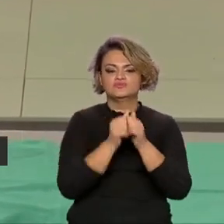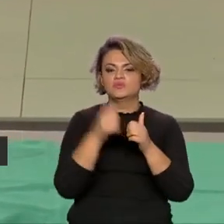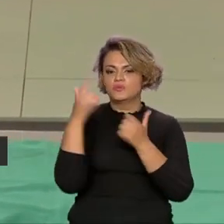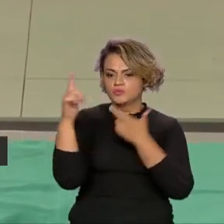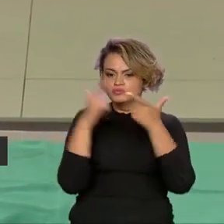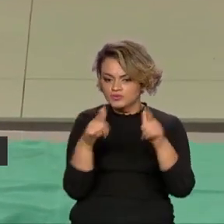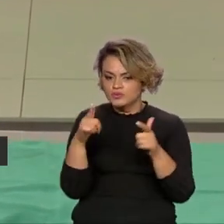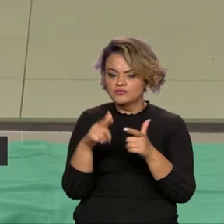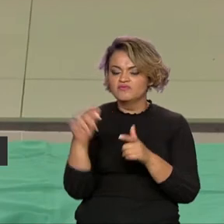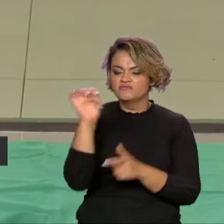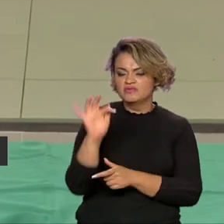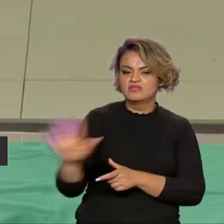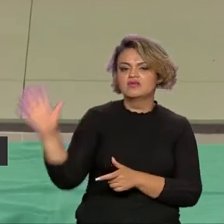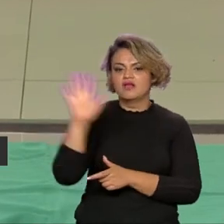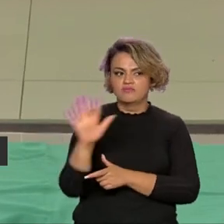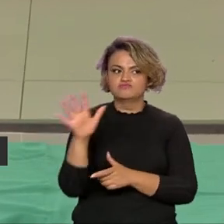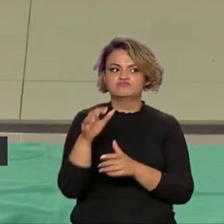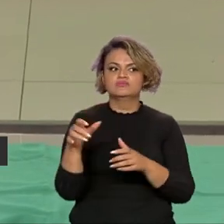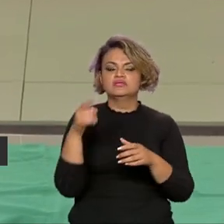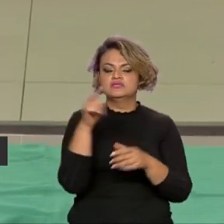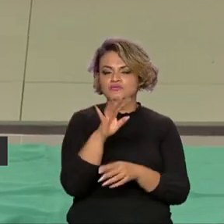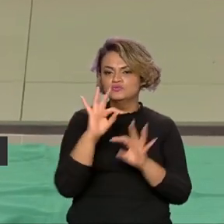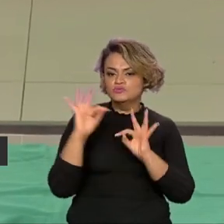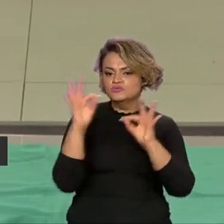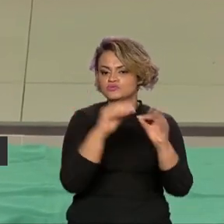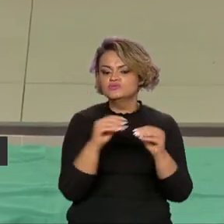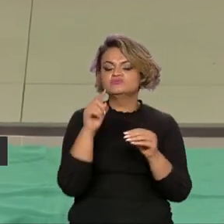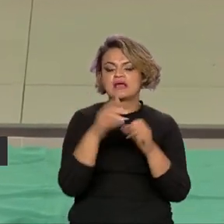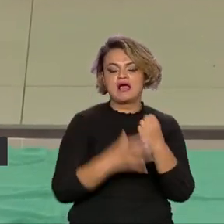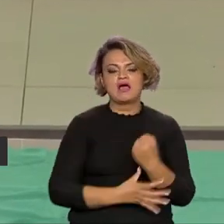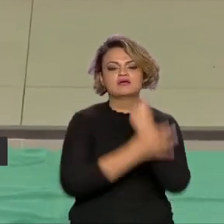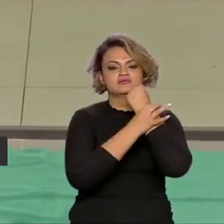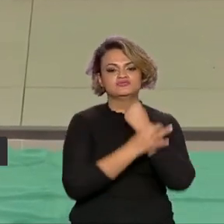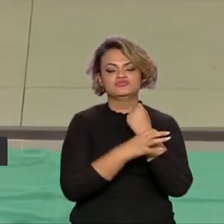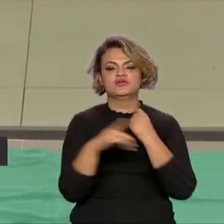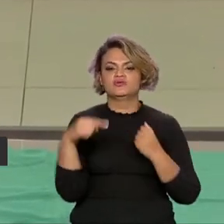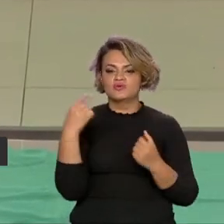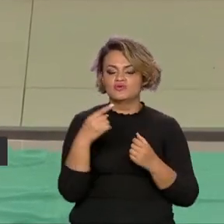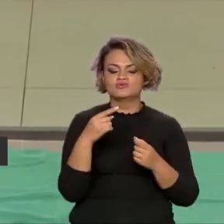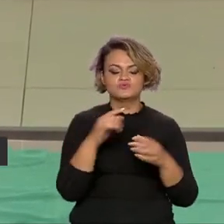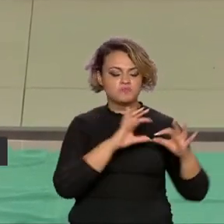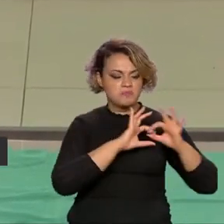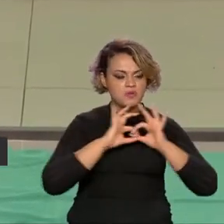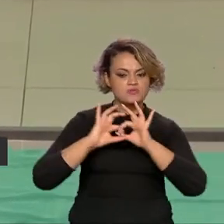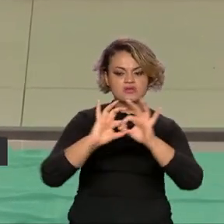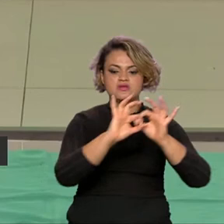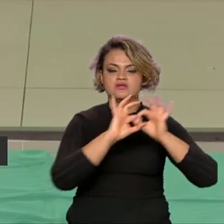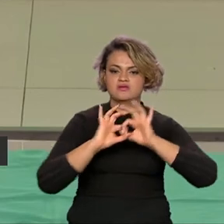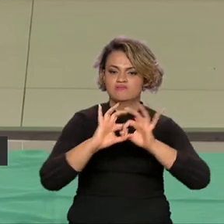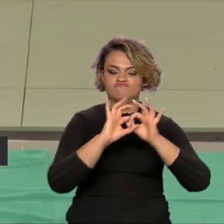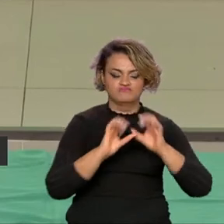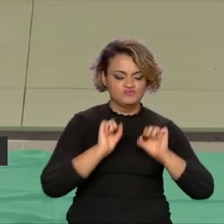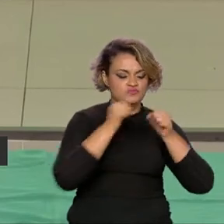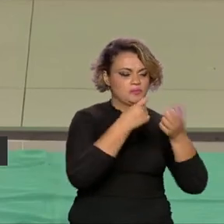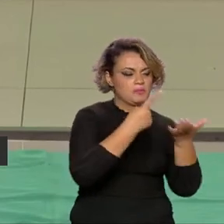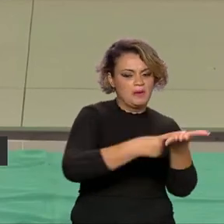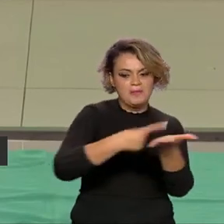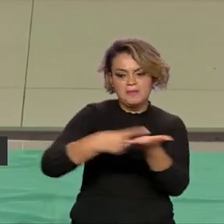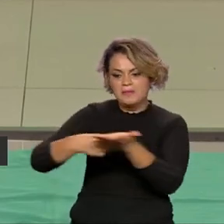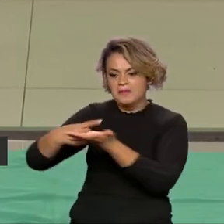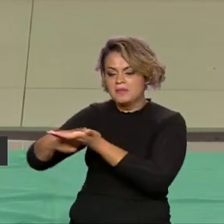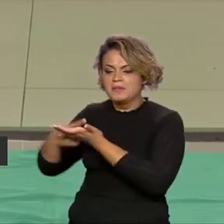órgãos federais, e isso tudo nos garante uma sinergia de esforços,